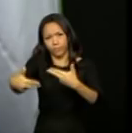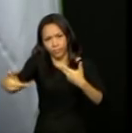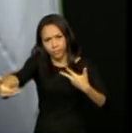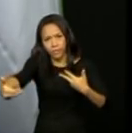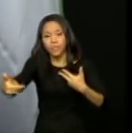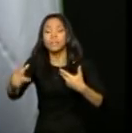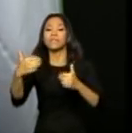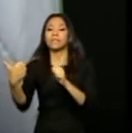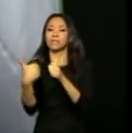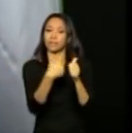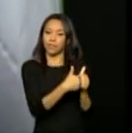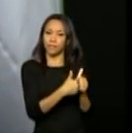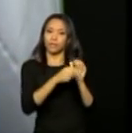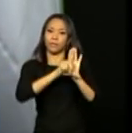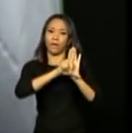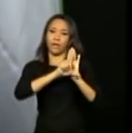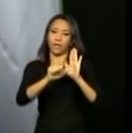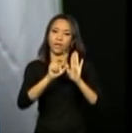Civil da Internet.